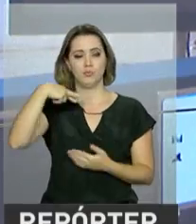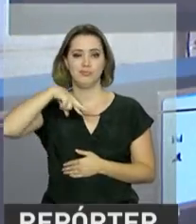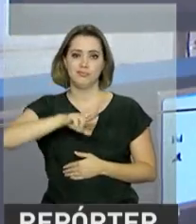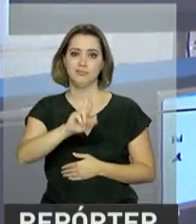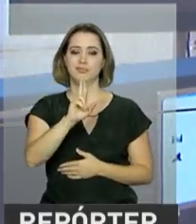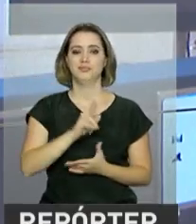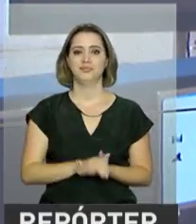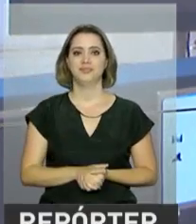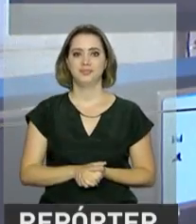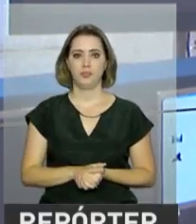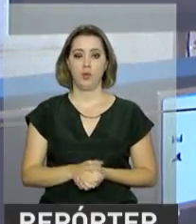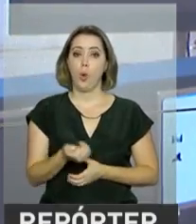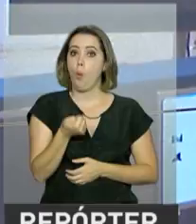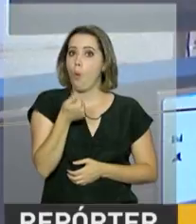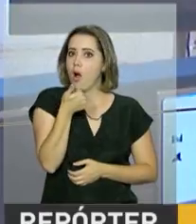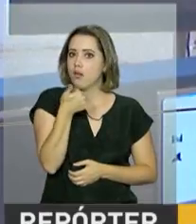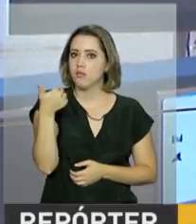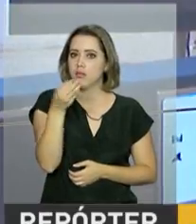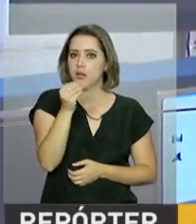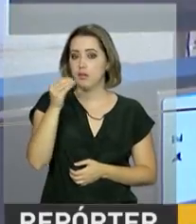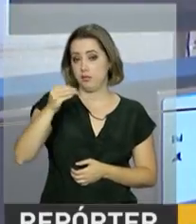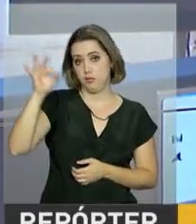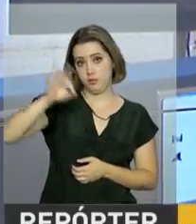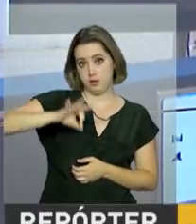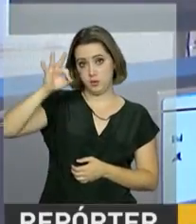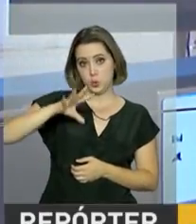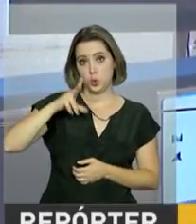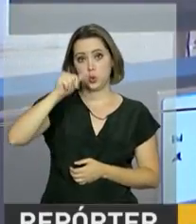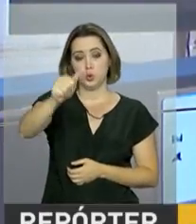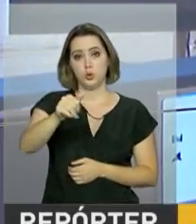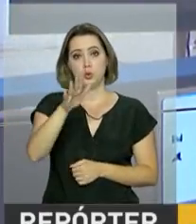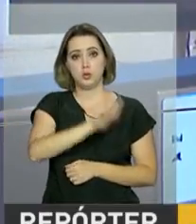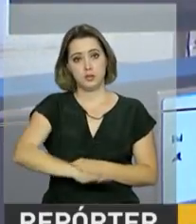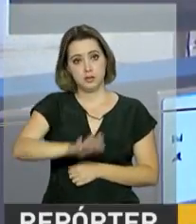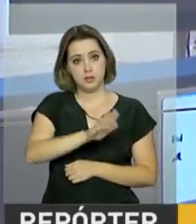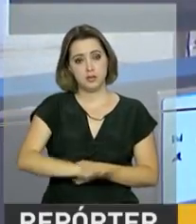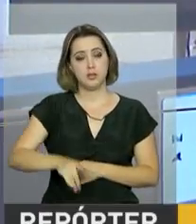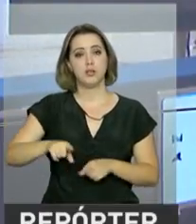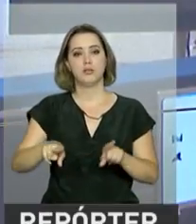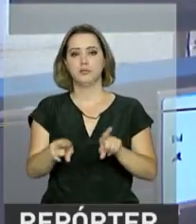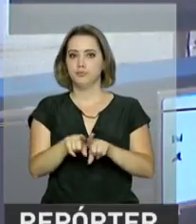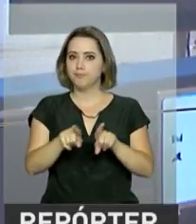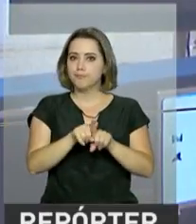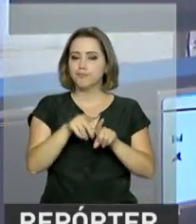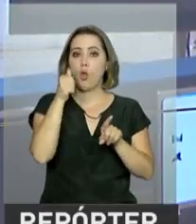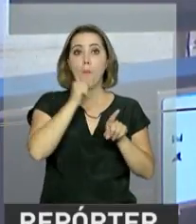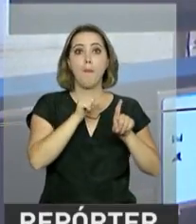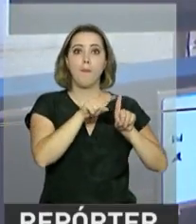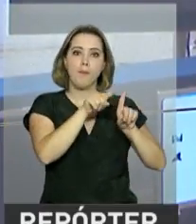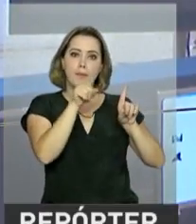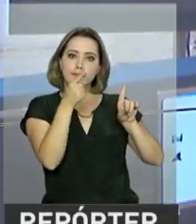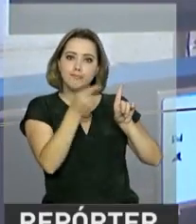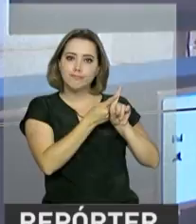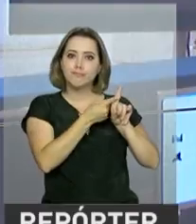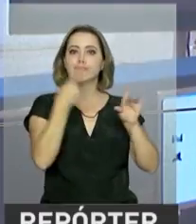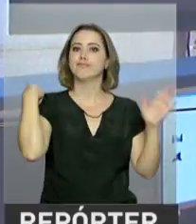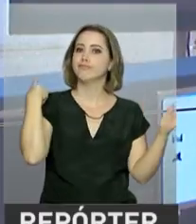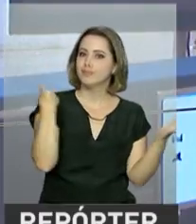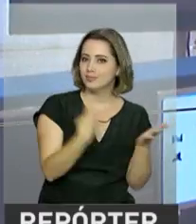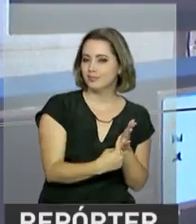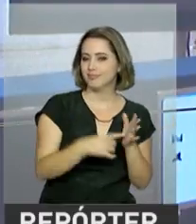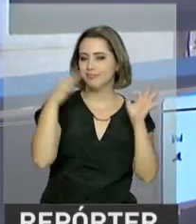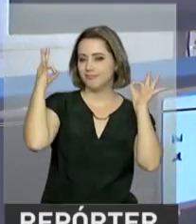quase 100% das crianças e gestantes atendidas pelo programa bolsa família cumpriram os compromissos de